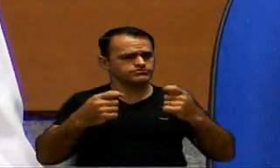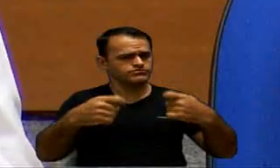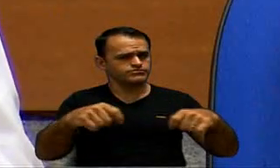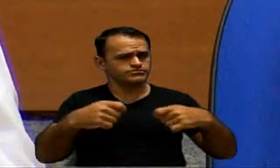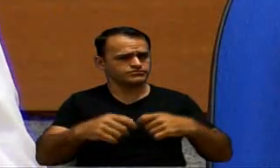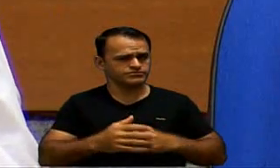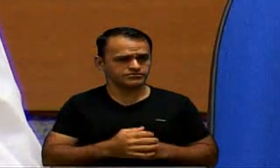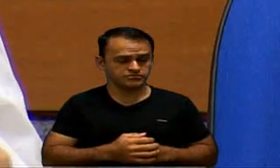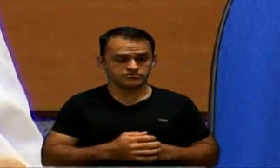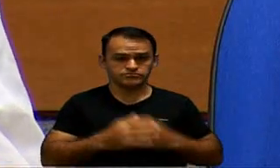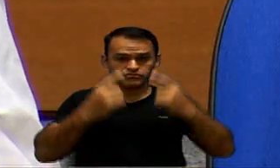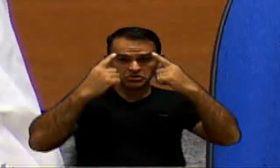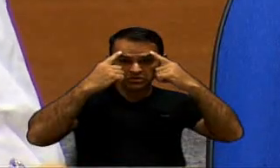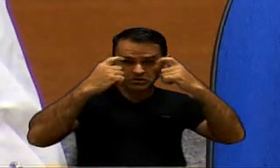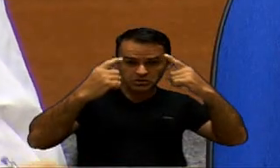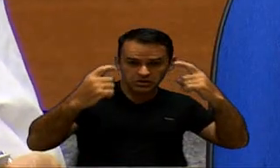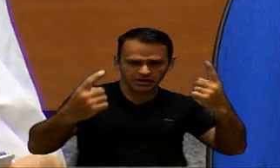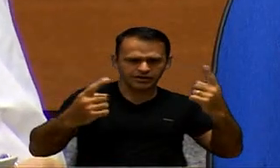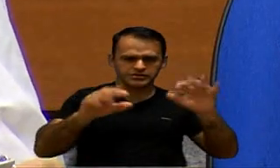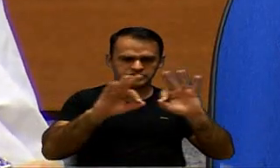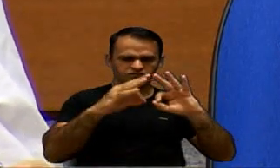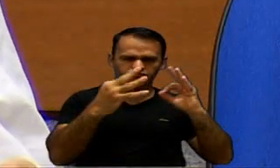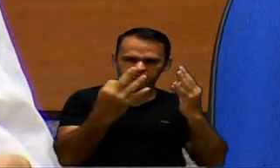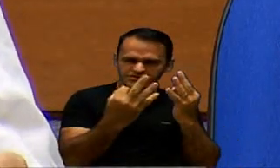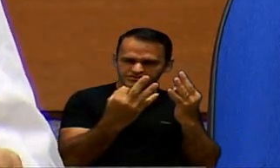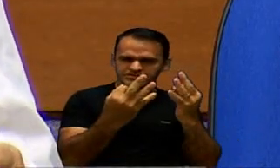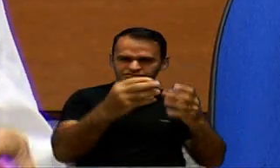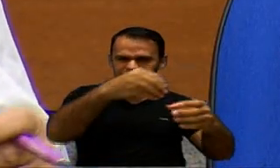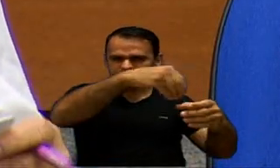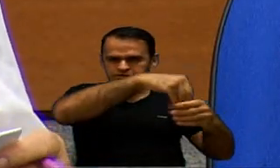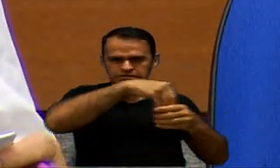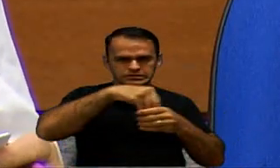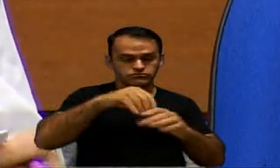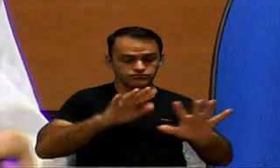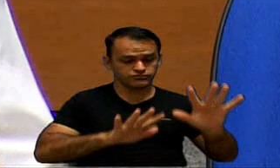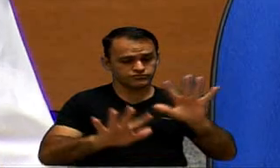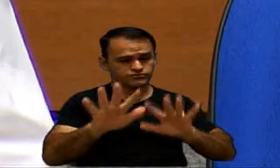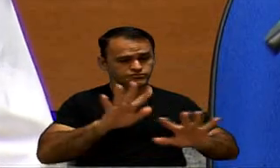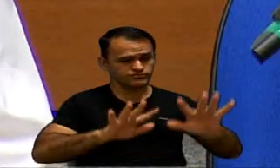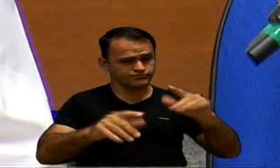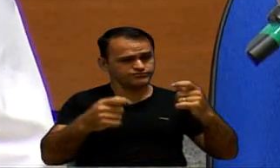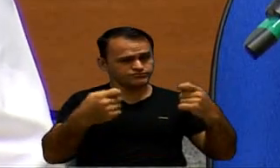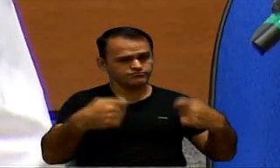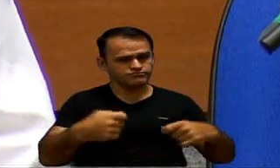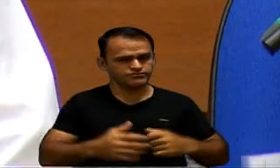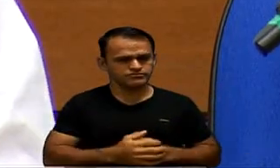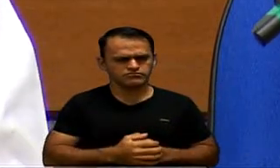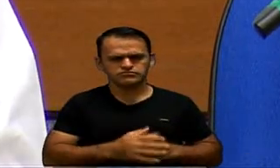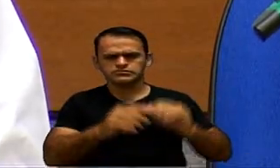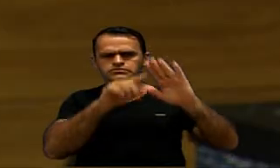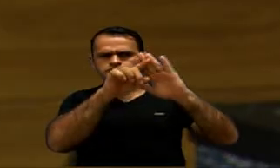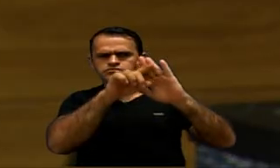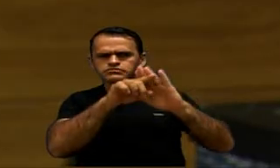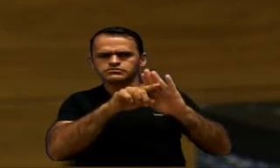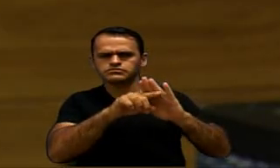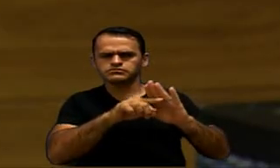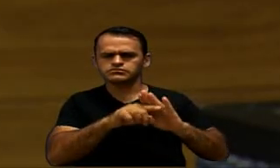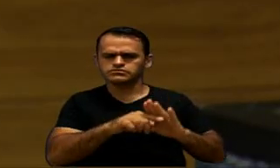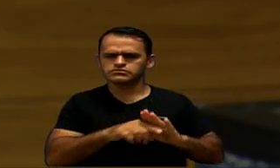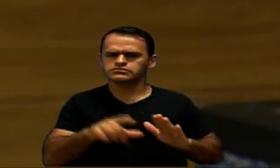à violência doméstica em nosso país. Nós temos, segundo o Relógios da Violência, que ele foi inaugurado